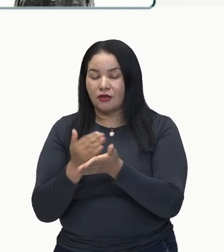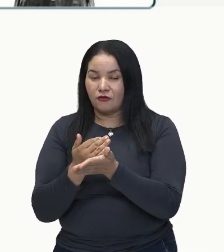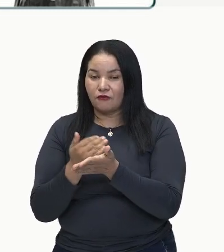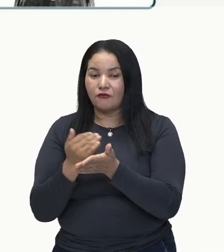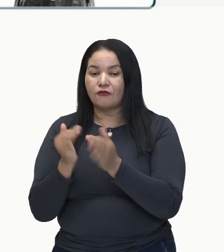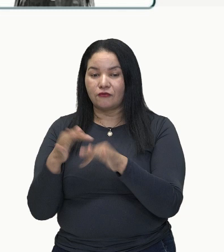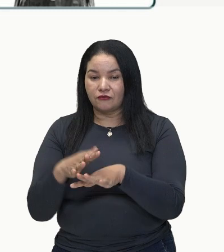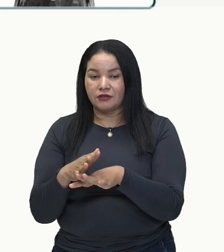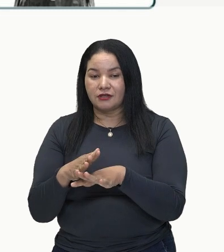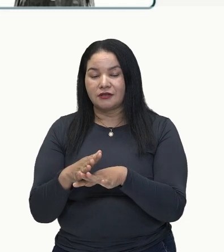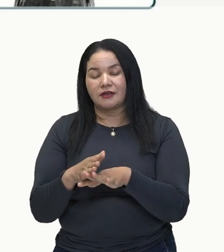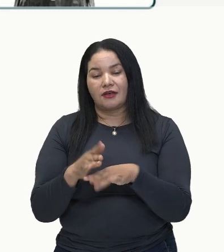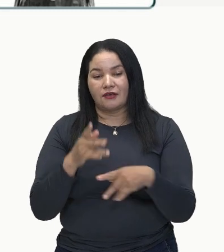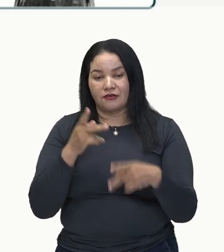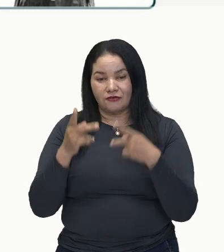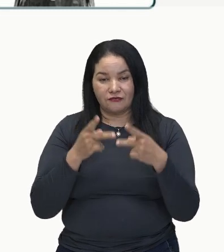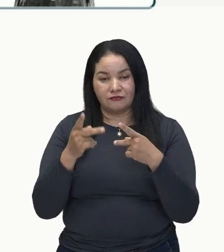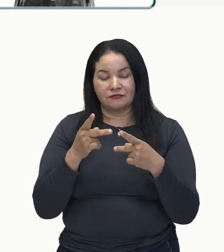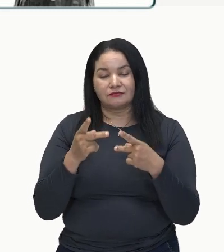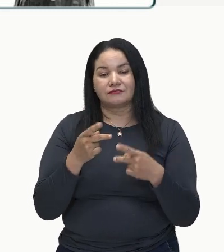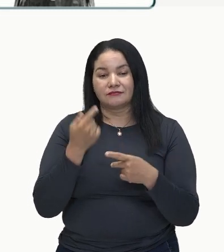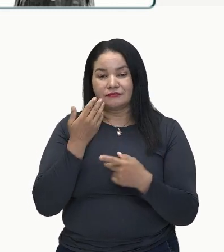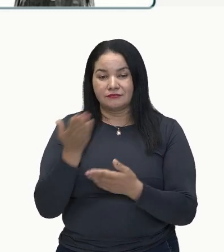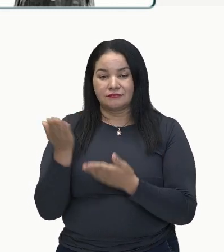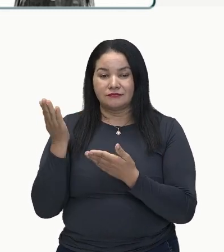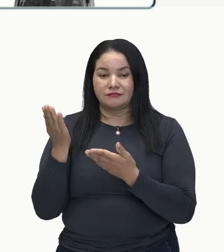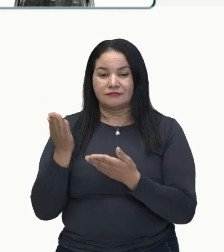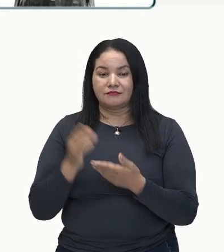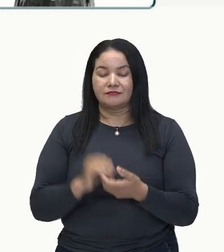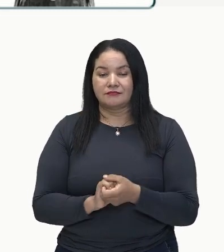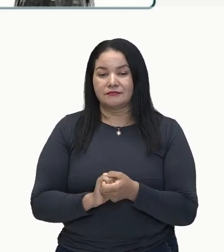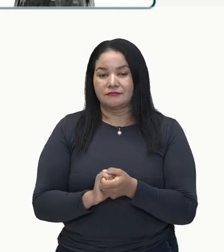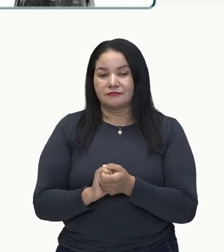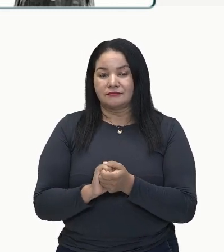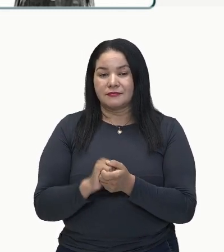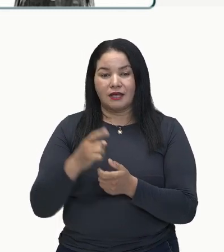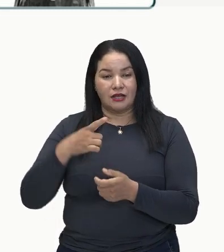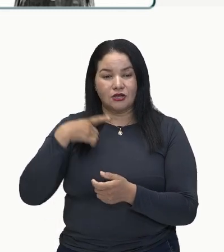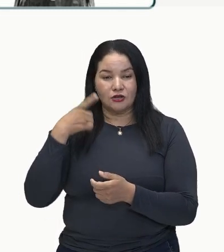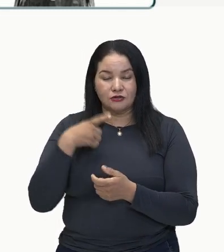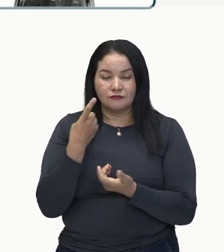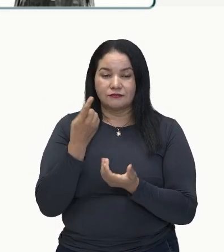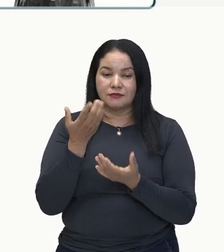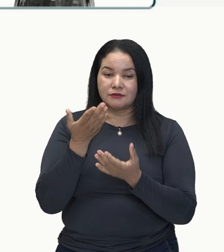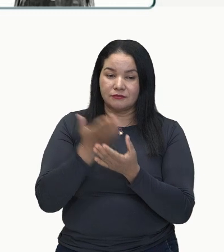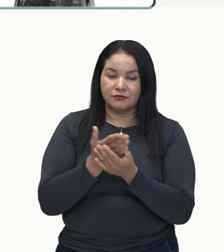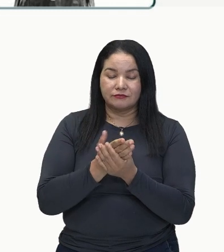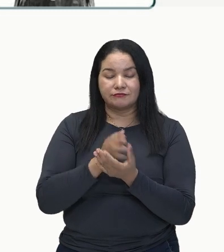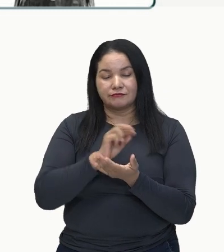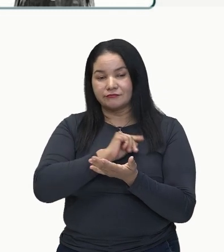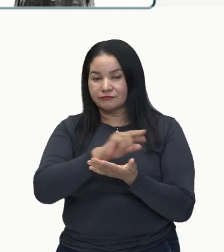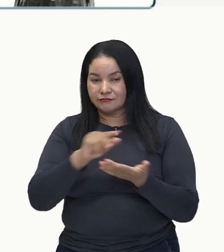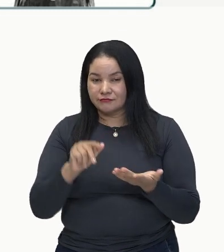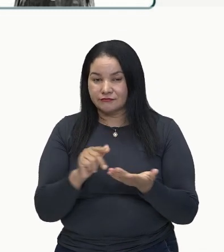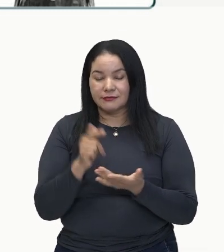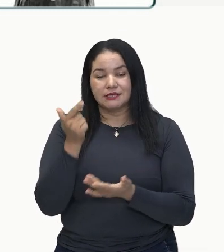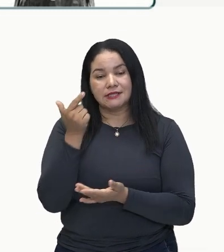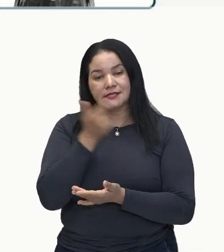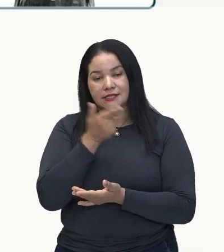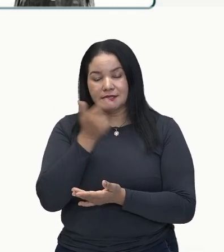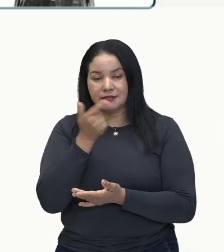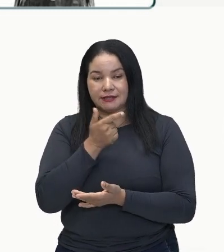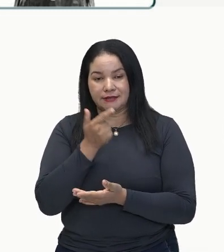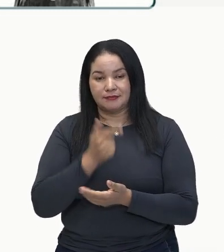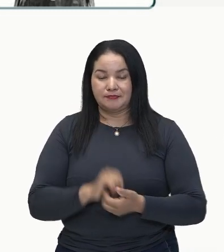obsessão americana com advogados, processos judiciais e julgamentos. Então notem aí que ele vai